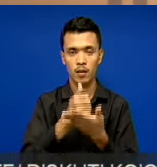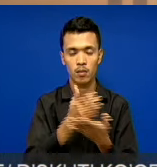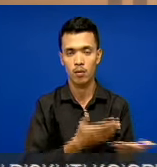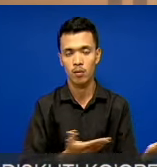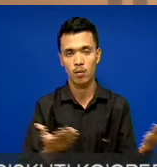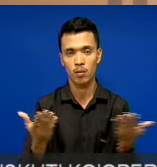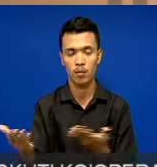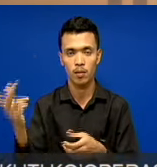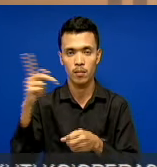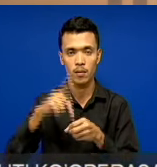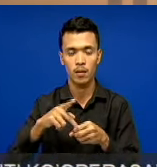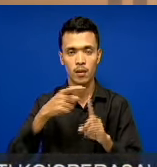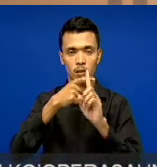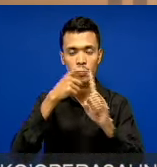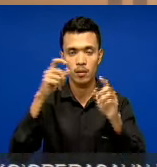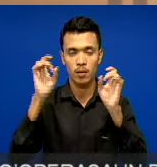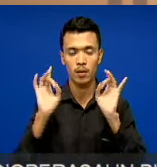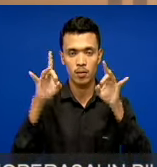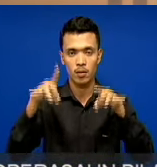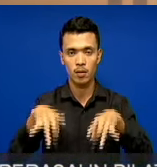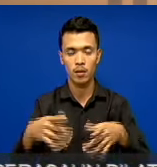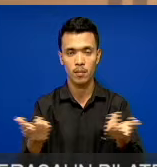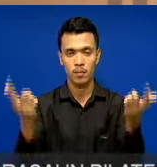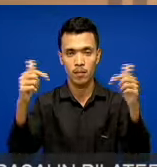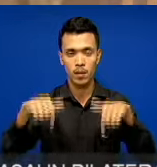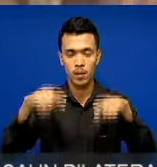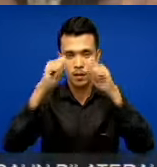Kadoras, russi Austrália, mai Timor-Leste.